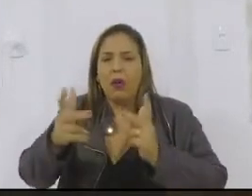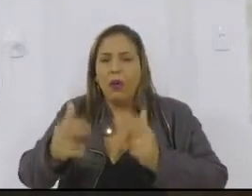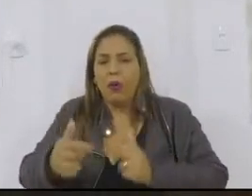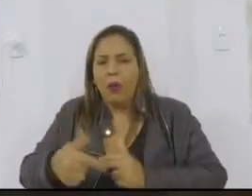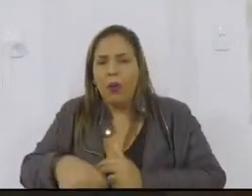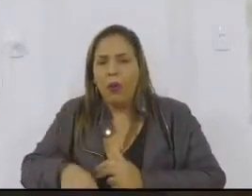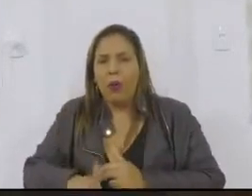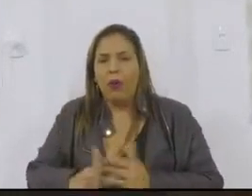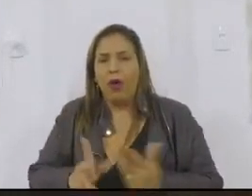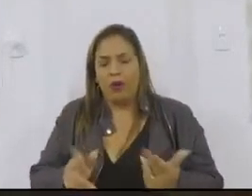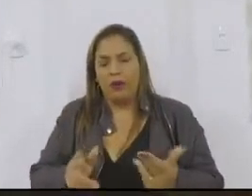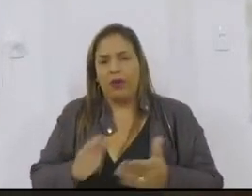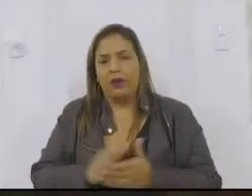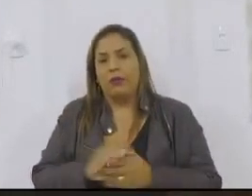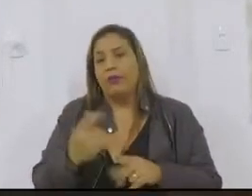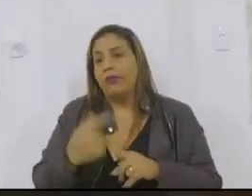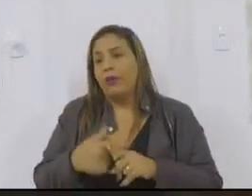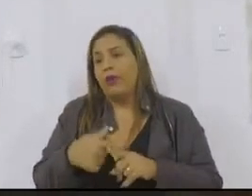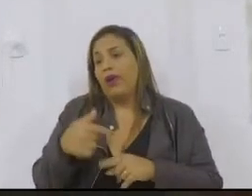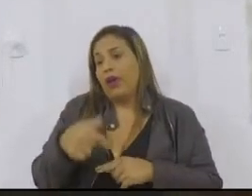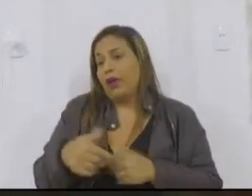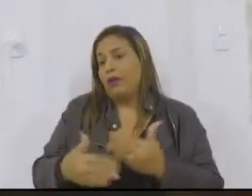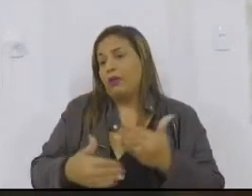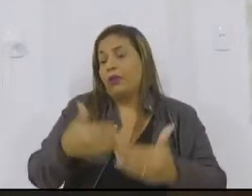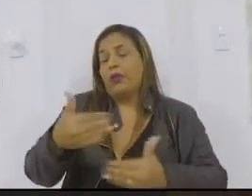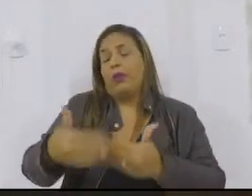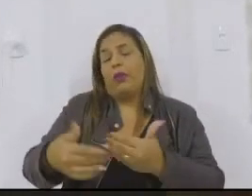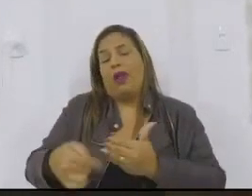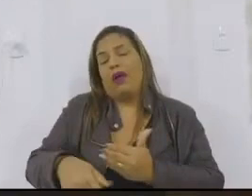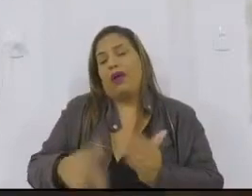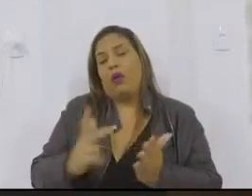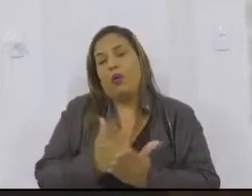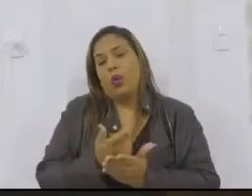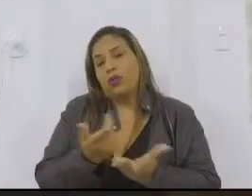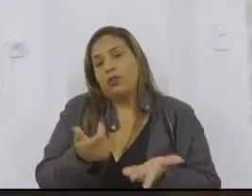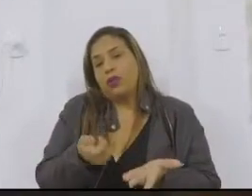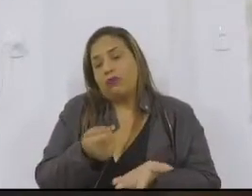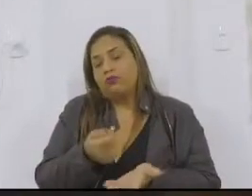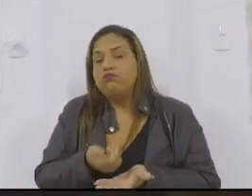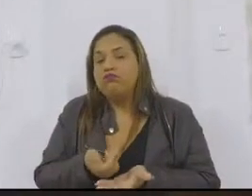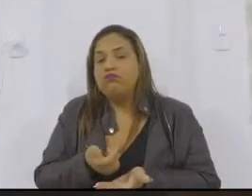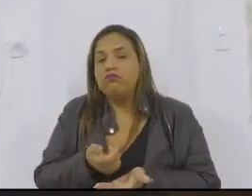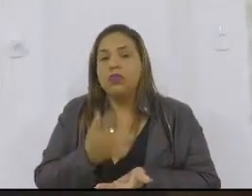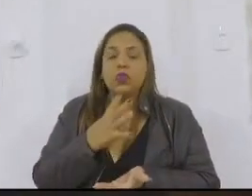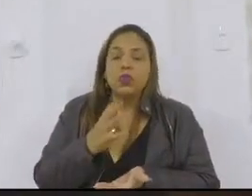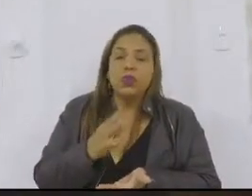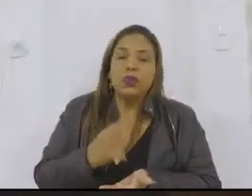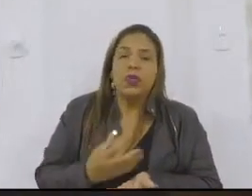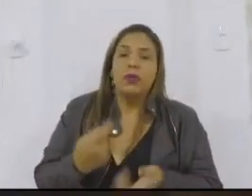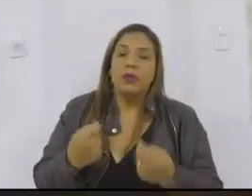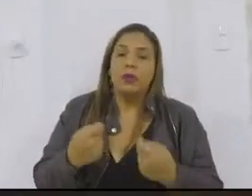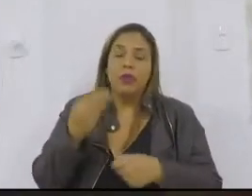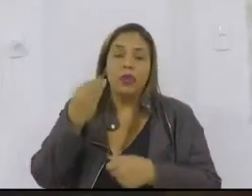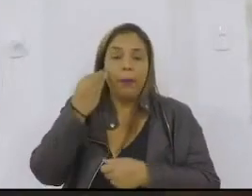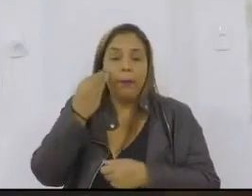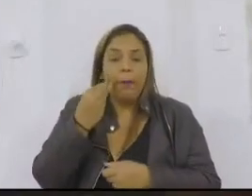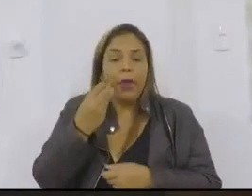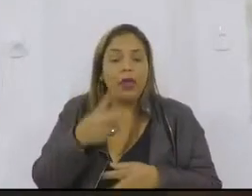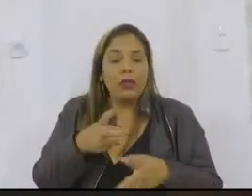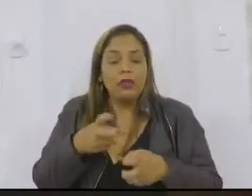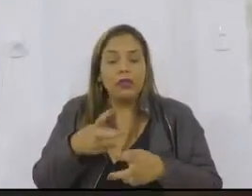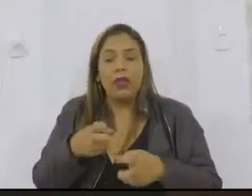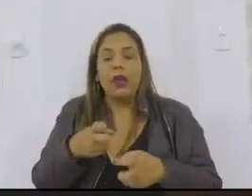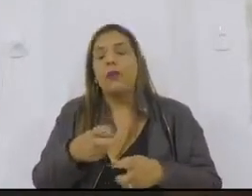outros. E por que não essa lei pode prosperar aqui em Tanguá? Vale só enfatizar que, observado todas essas leis constituídas